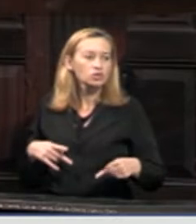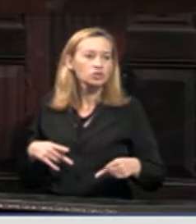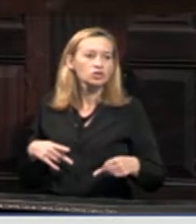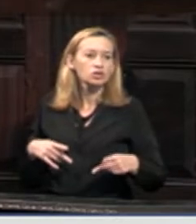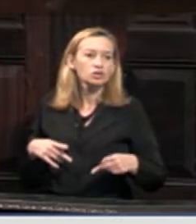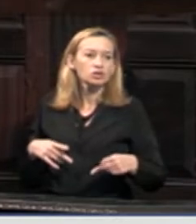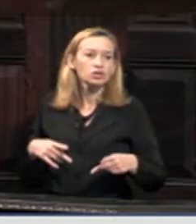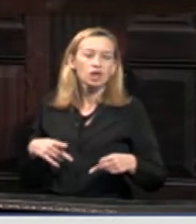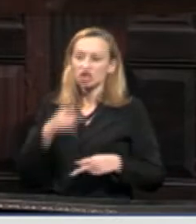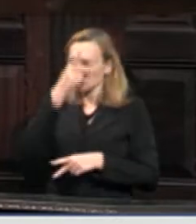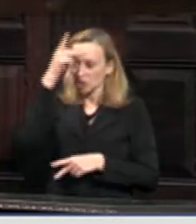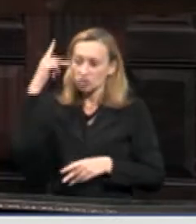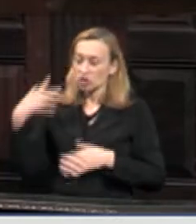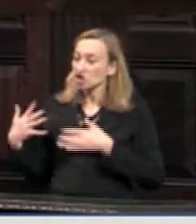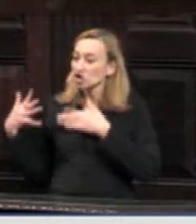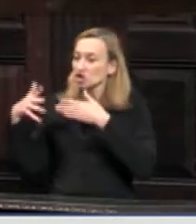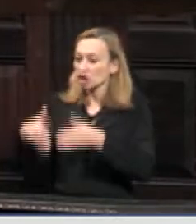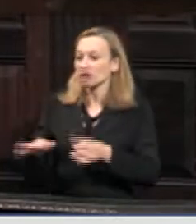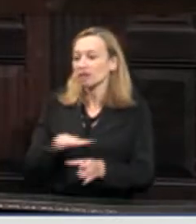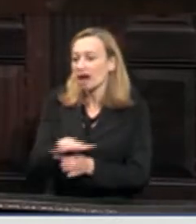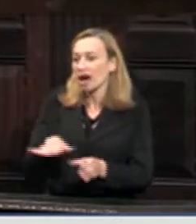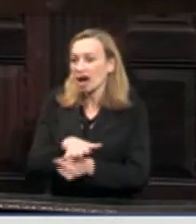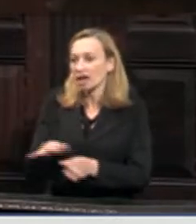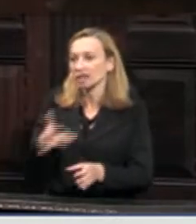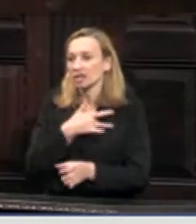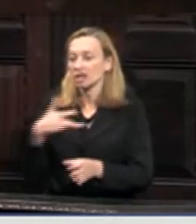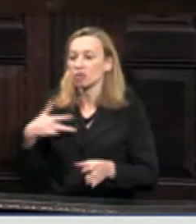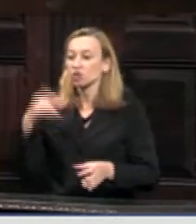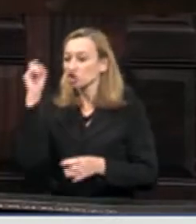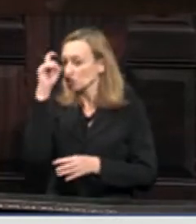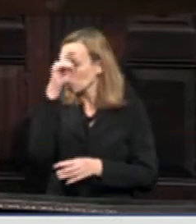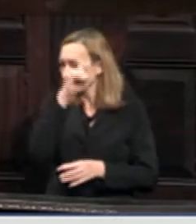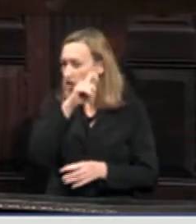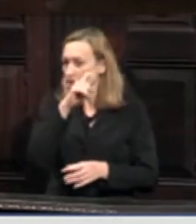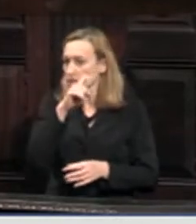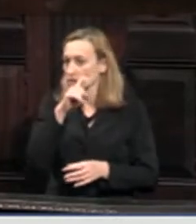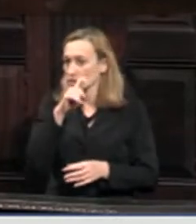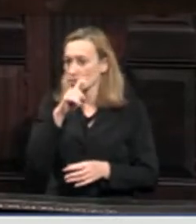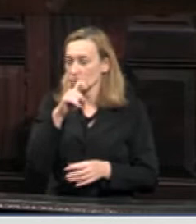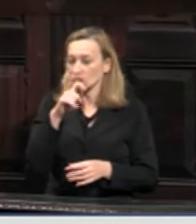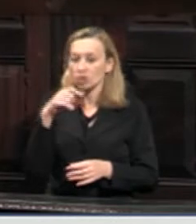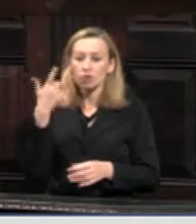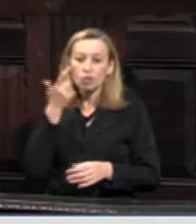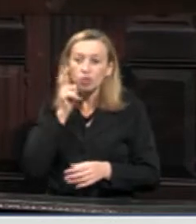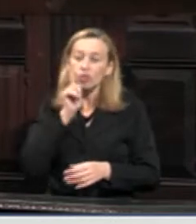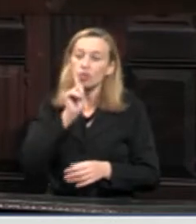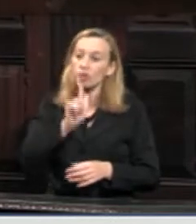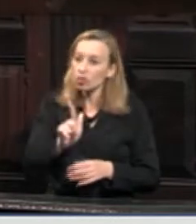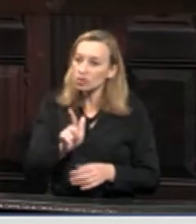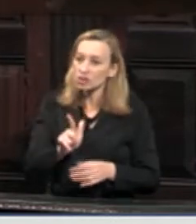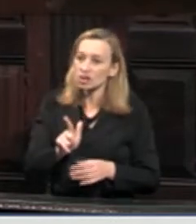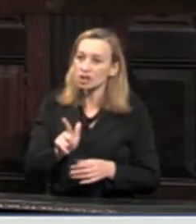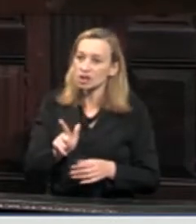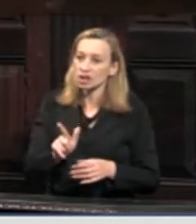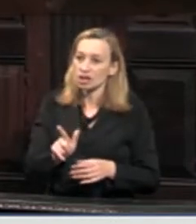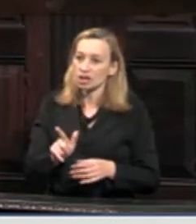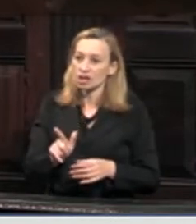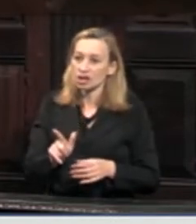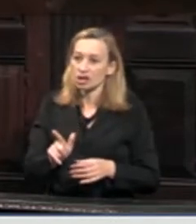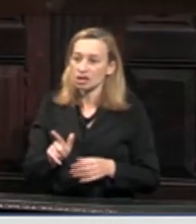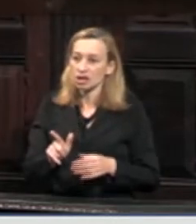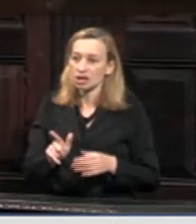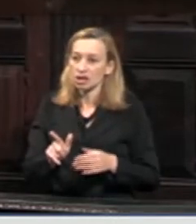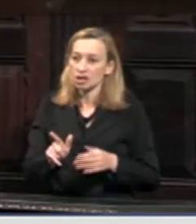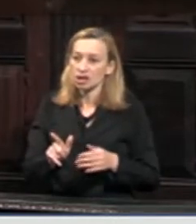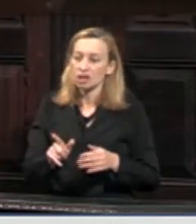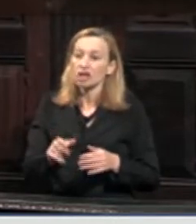saúde e tem dificuldade para acessar atendimento. E isso é uma preocupação